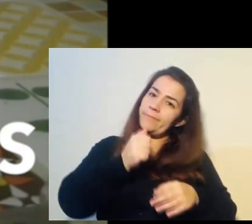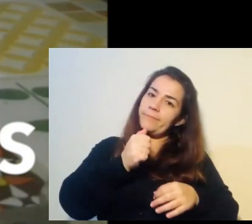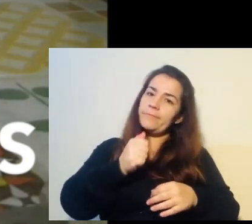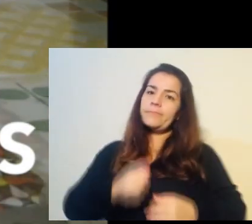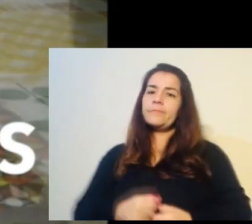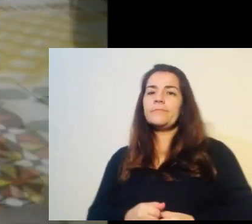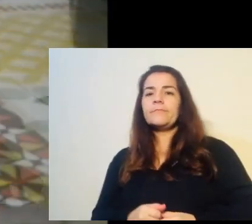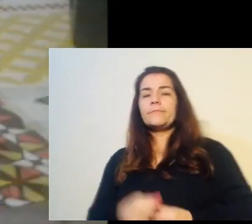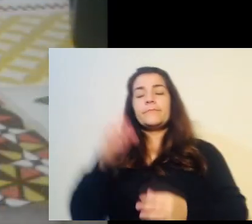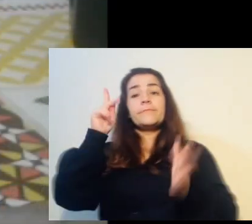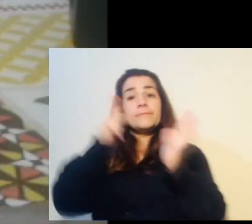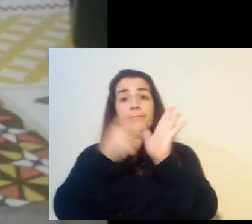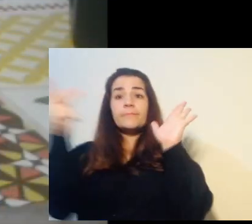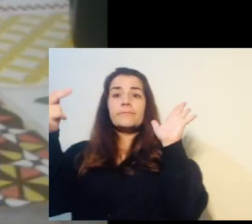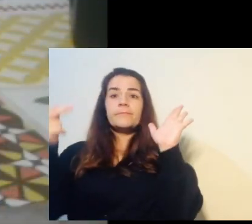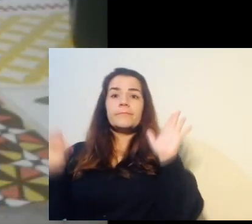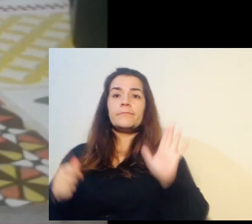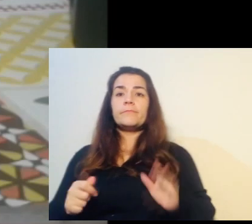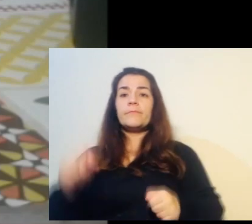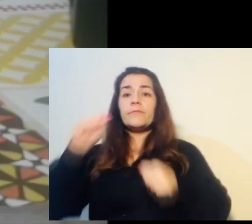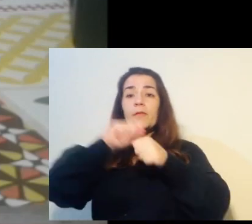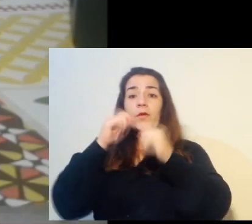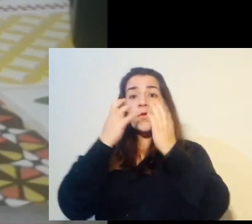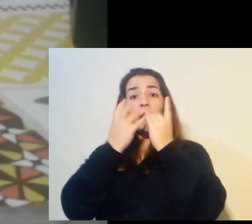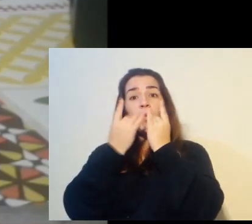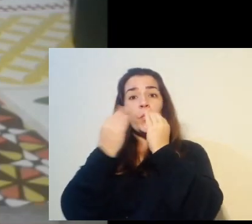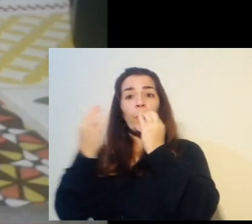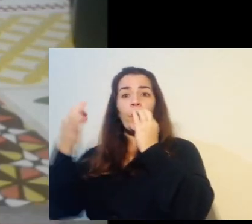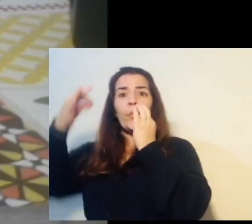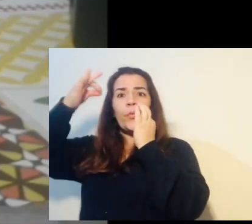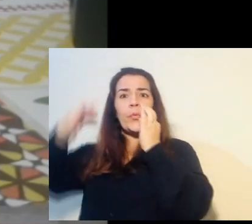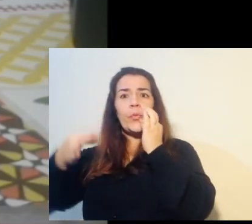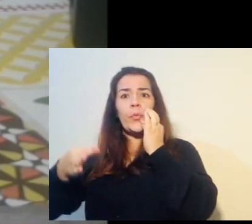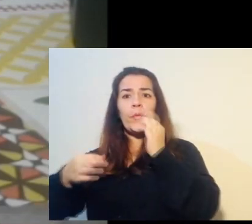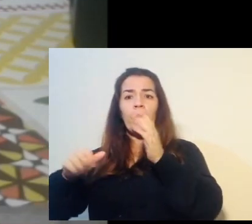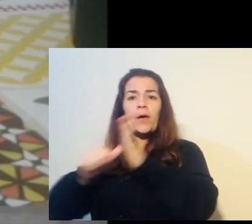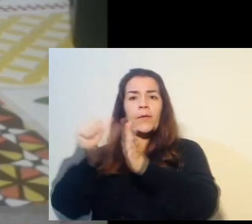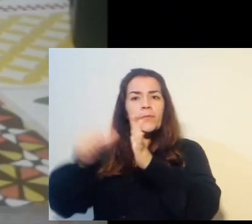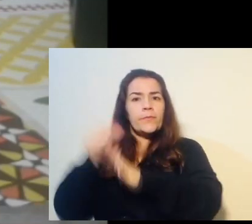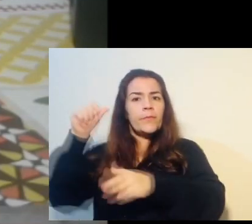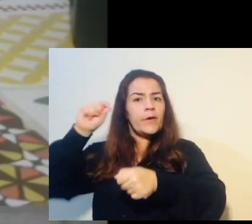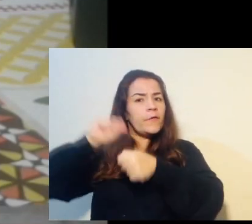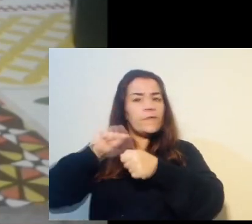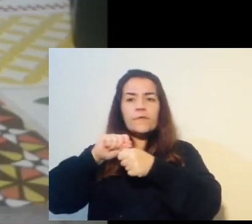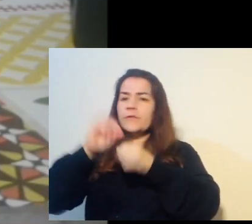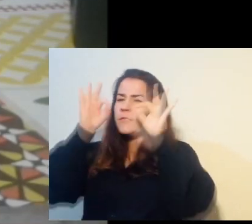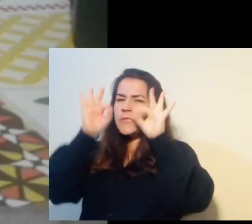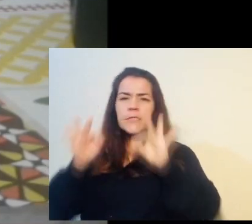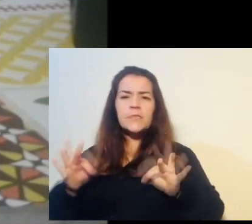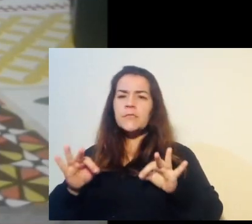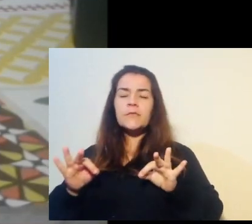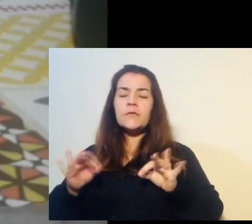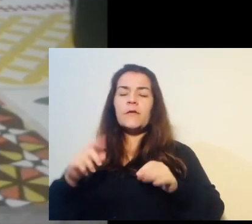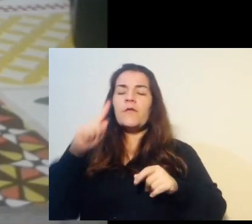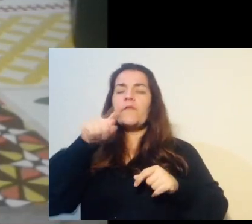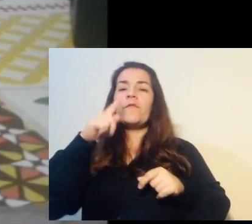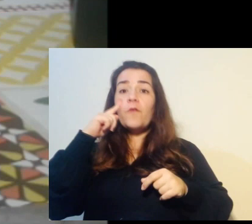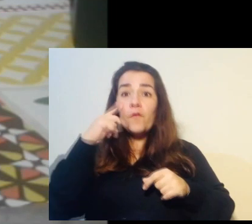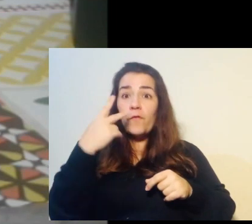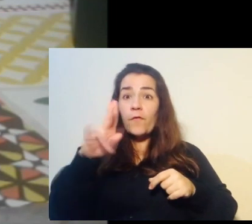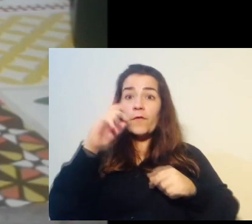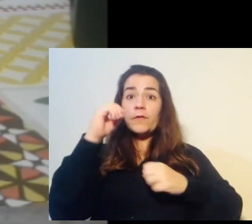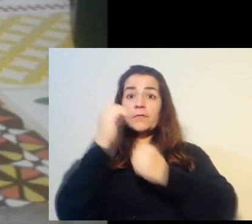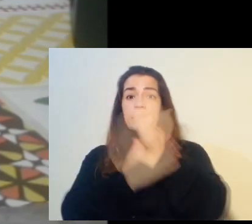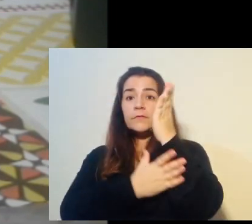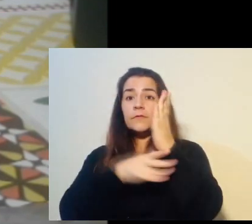então. É isso. A flauta está afinada, o primeiro furo está feito, a afinação está certinha.